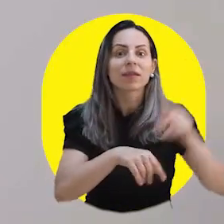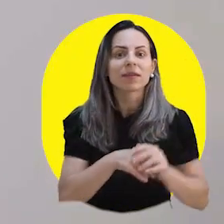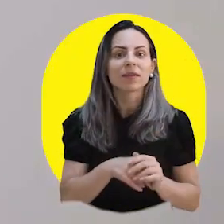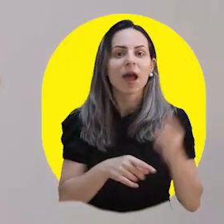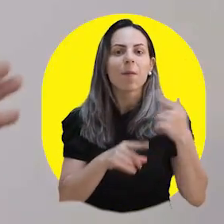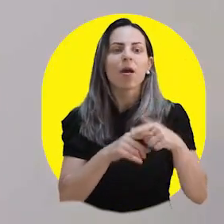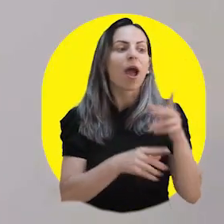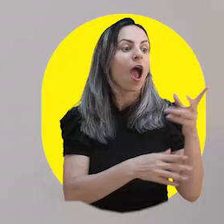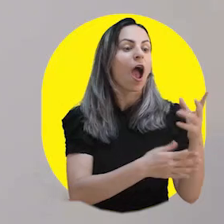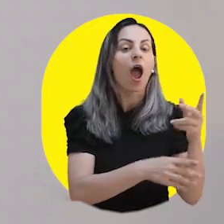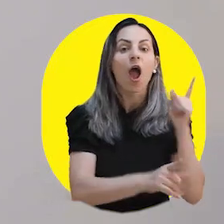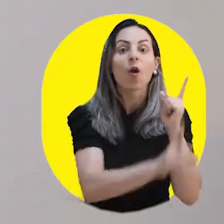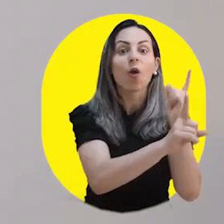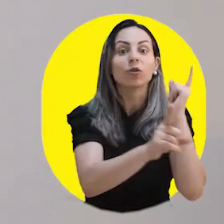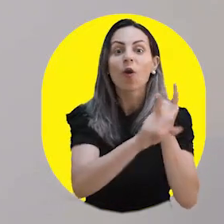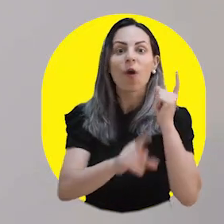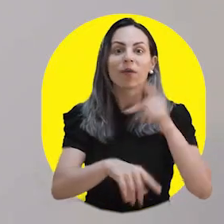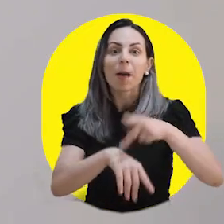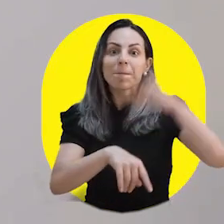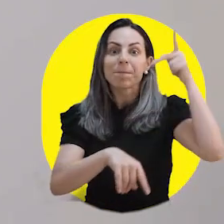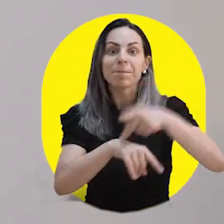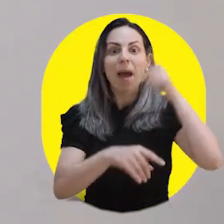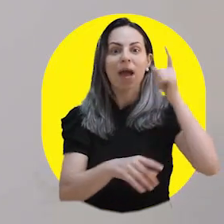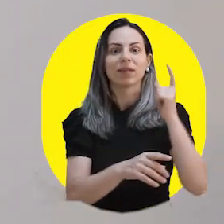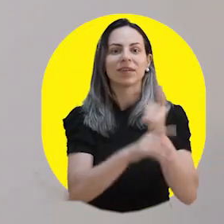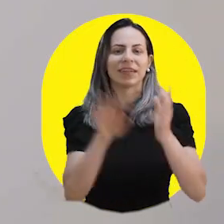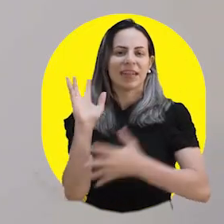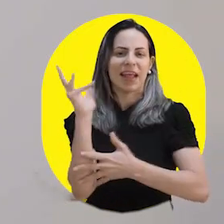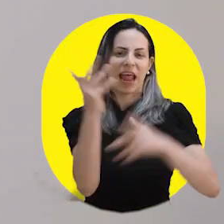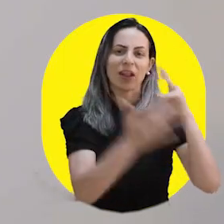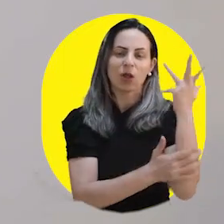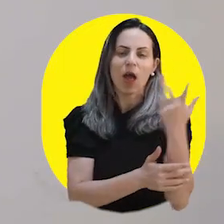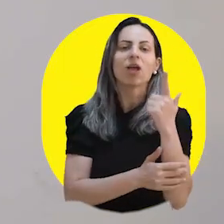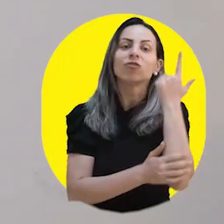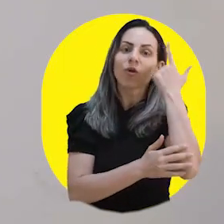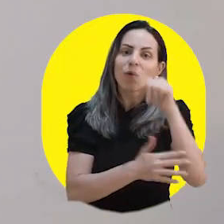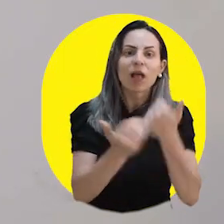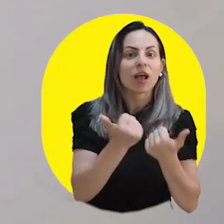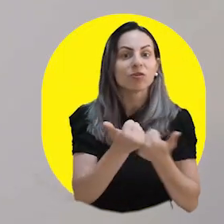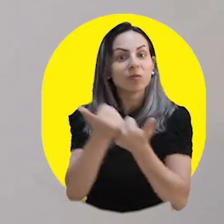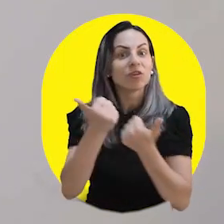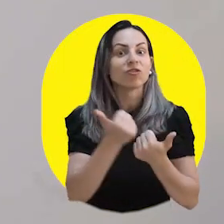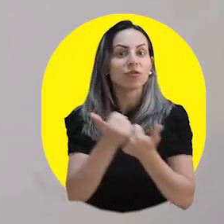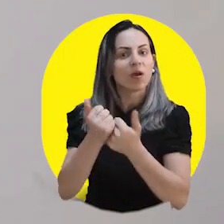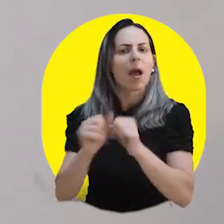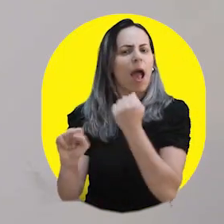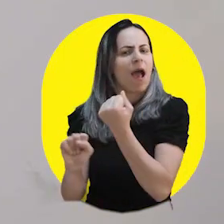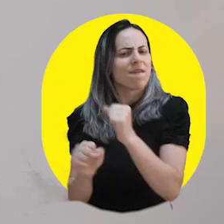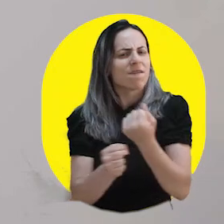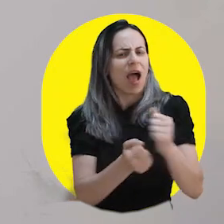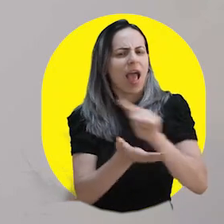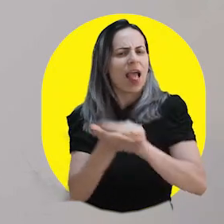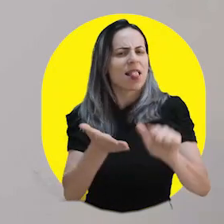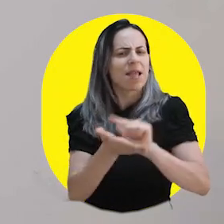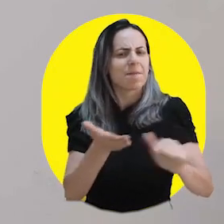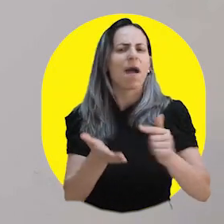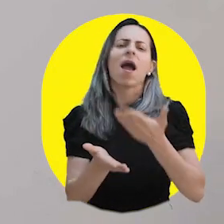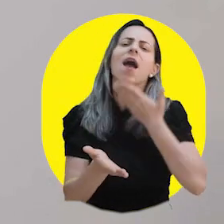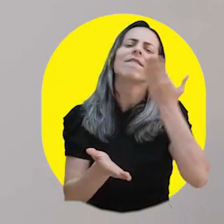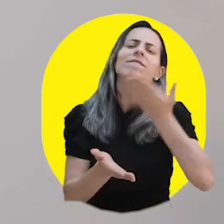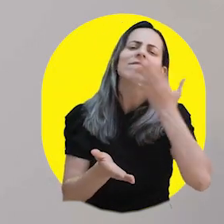pedra? Pedra é uma coisa que acha em qualquer lugar na natureza, né? Então, com o tempo, a gente consegue repor o material com mais fácil, para varrer é mais